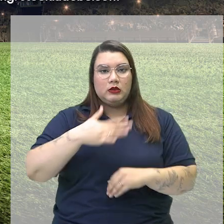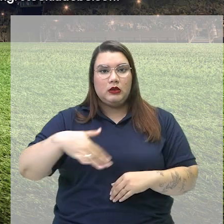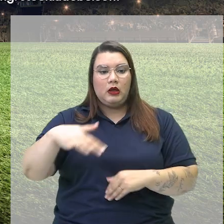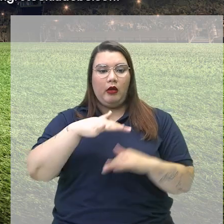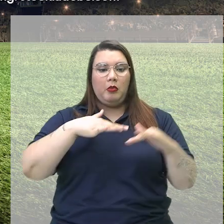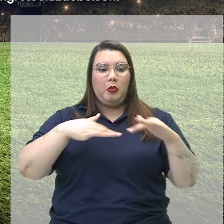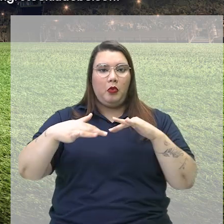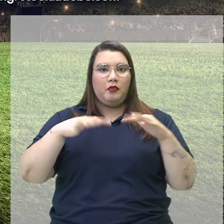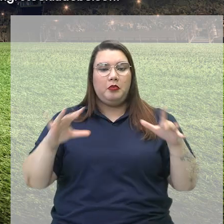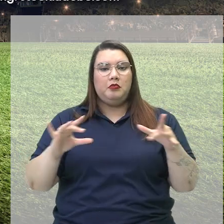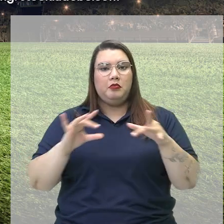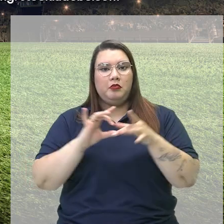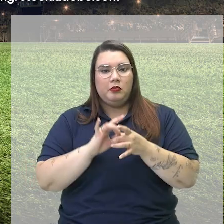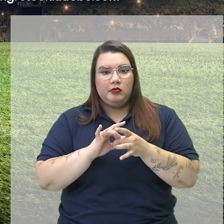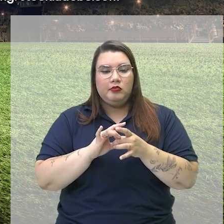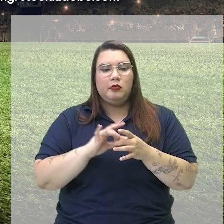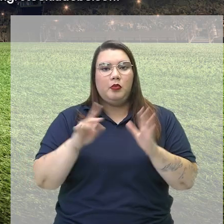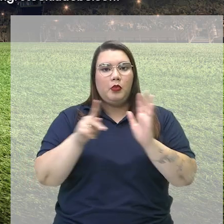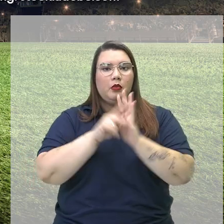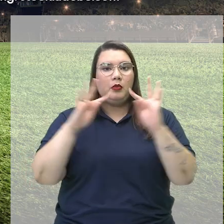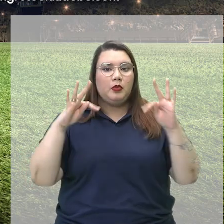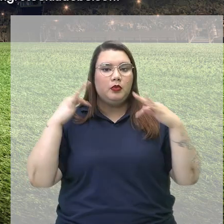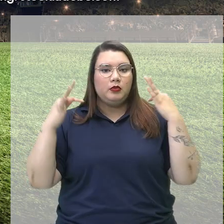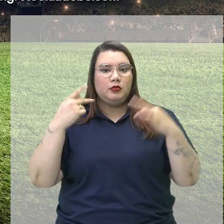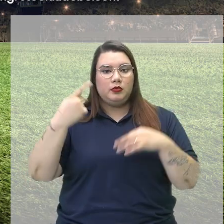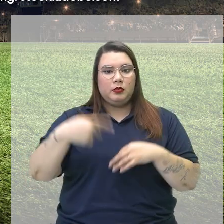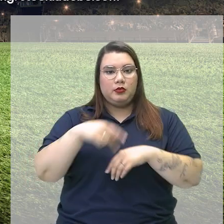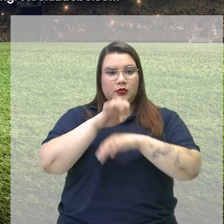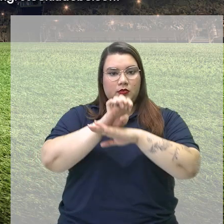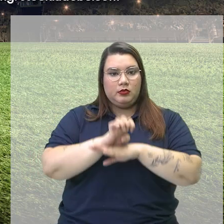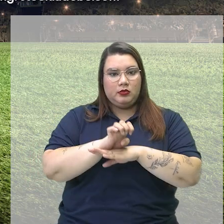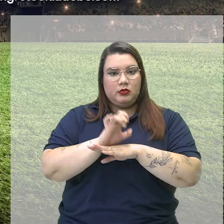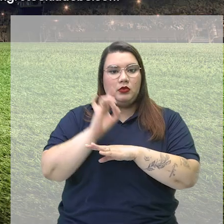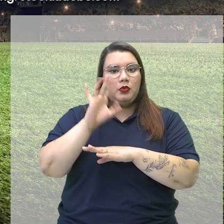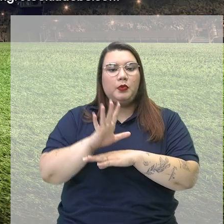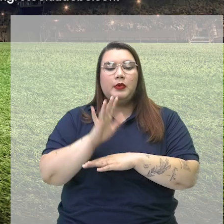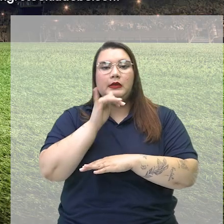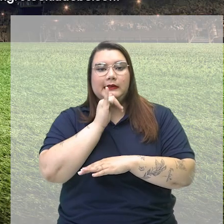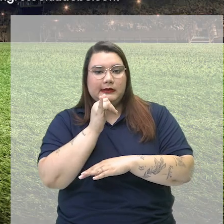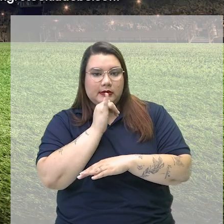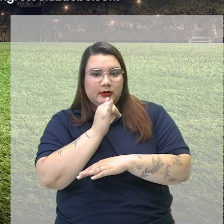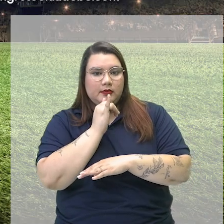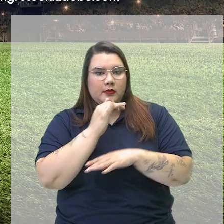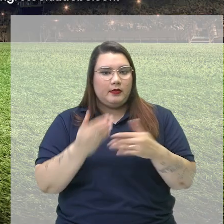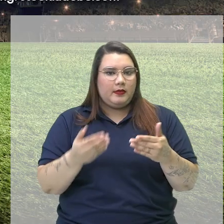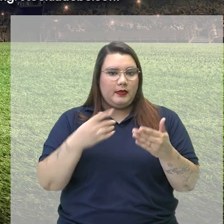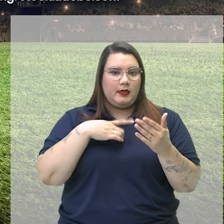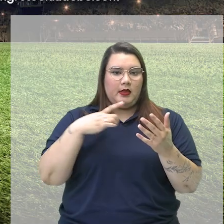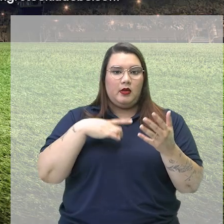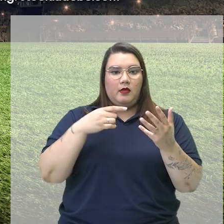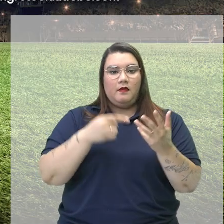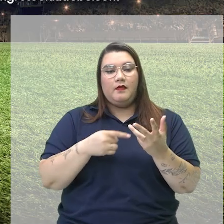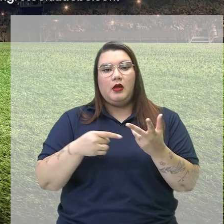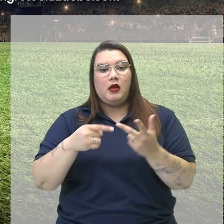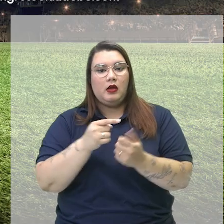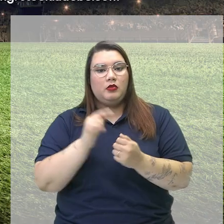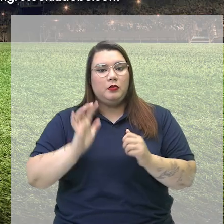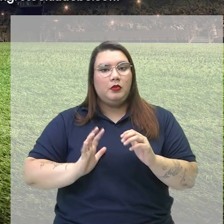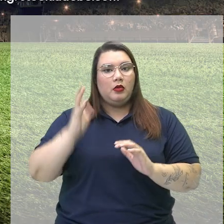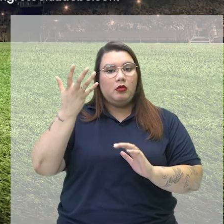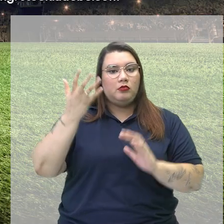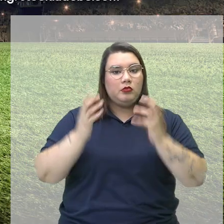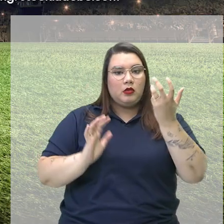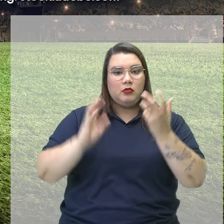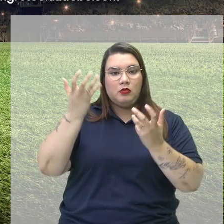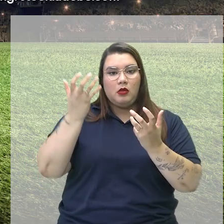ramo turístico aqui no nosso Amazonas. Isso foi só um exemplo, né? Então, existem outras situações e outros